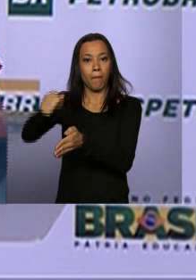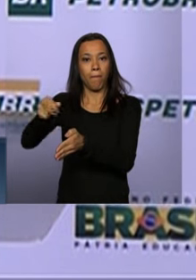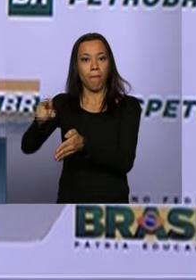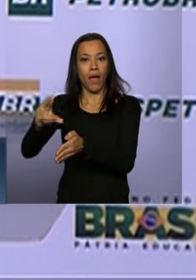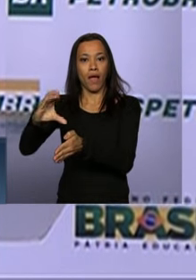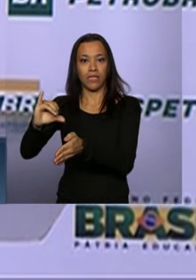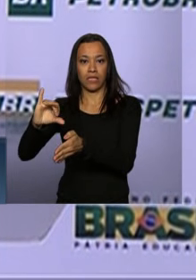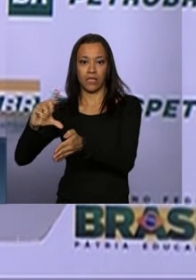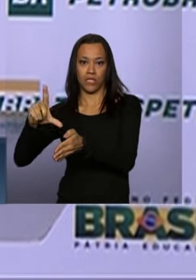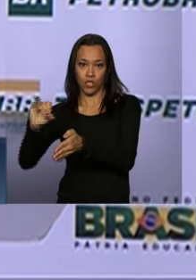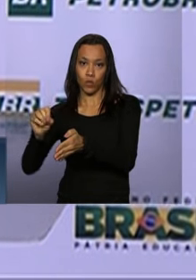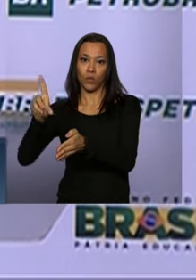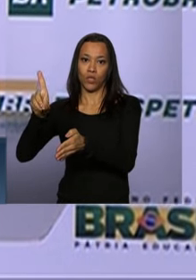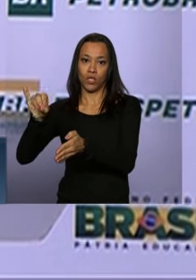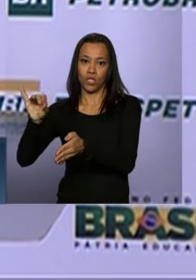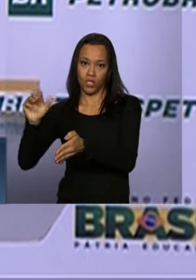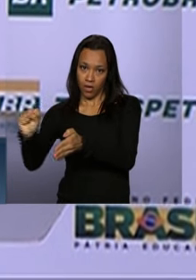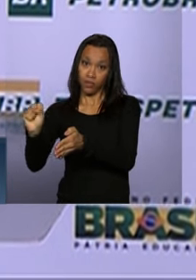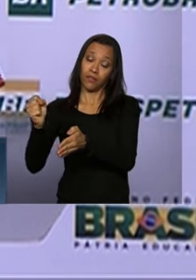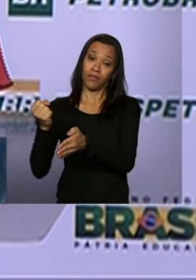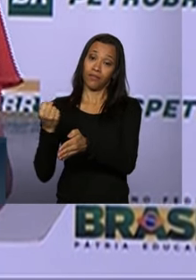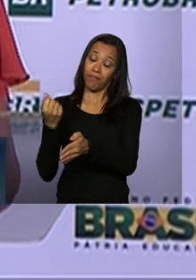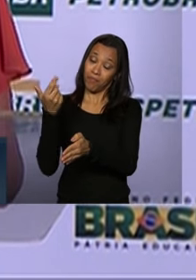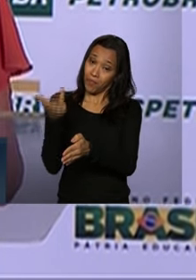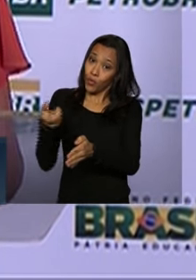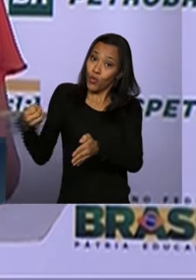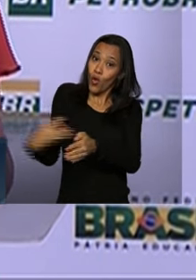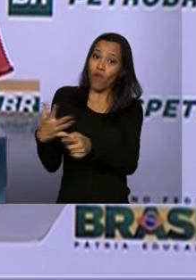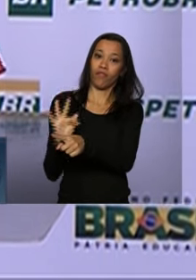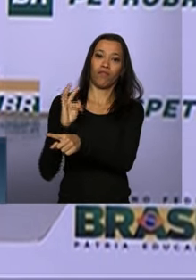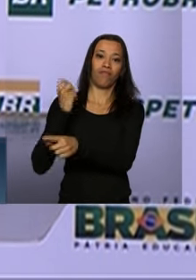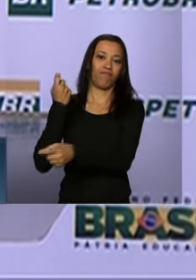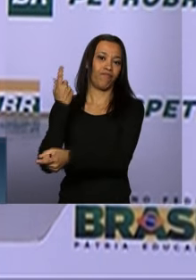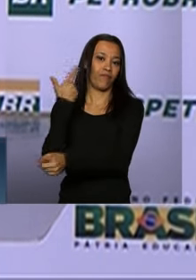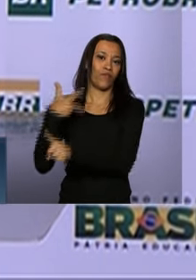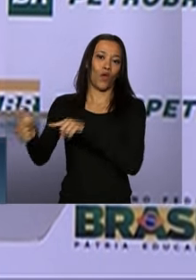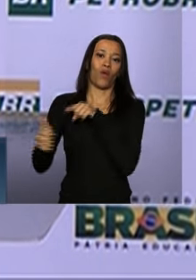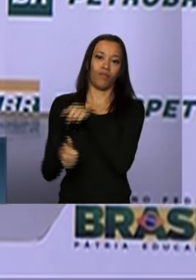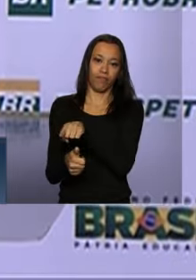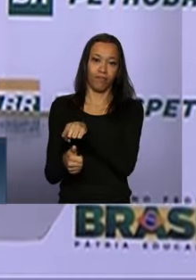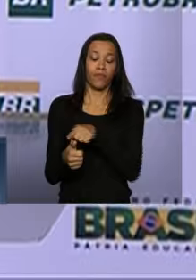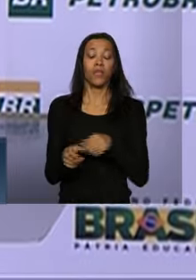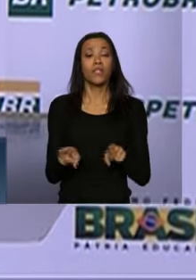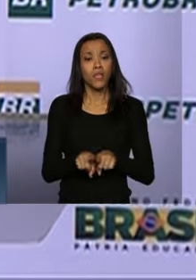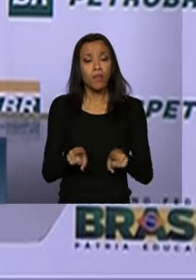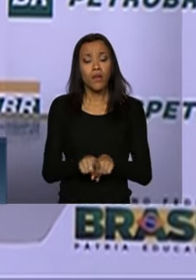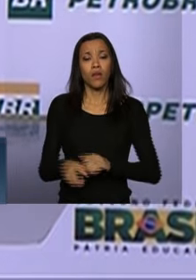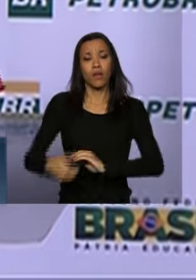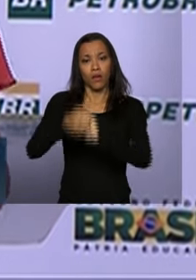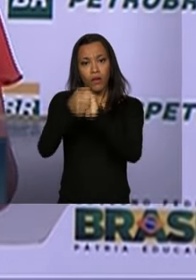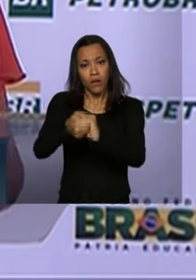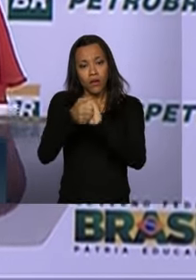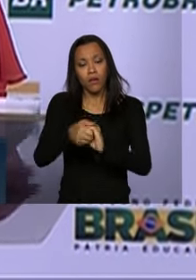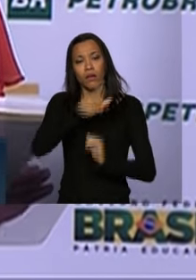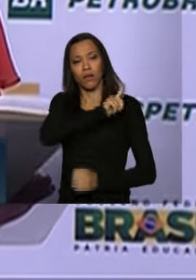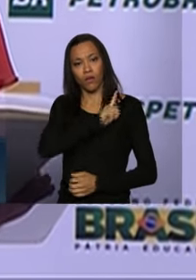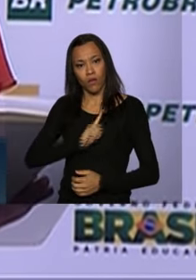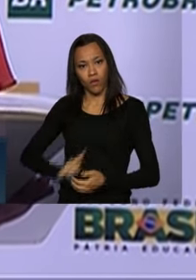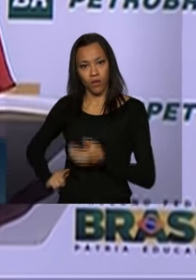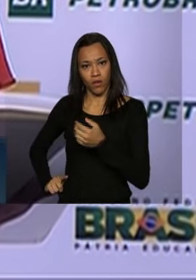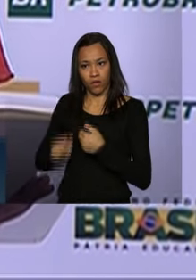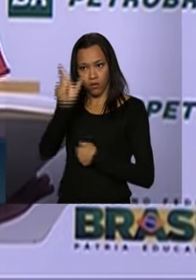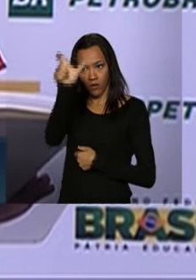no futuro, mais uma nova vitória. Queria cumprimentar também o governador Paulo